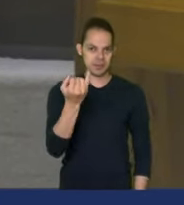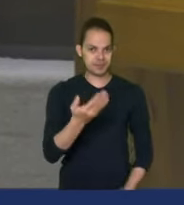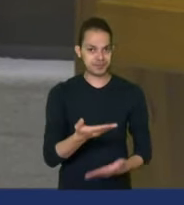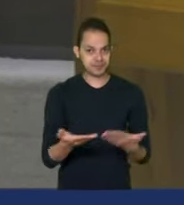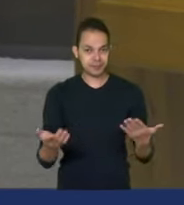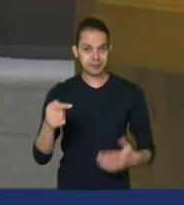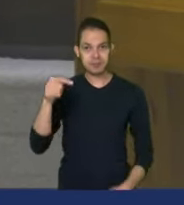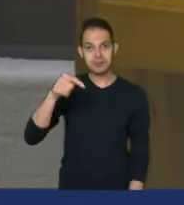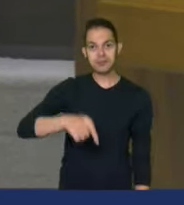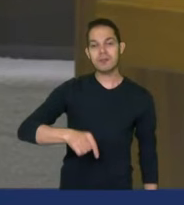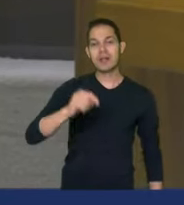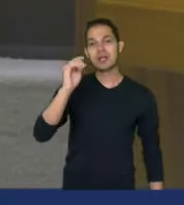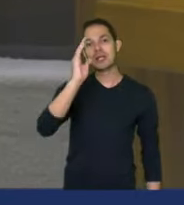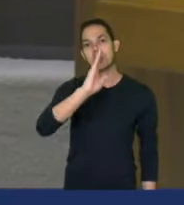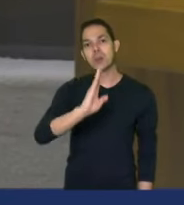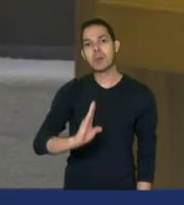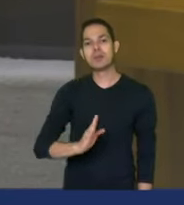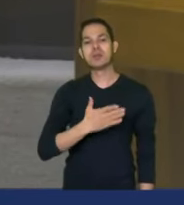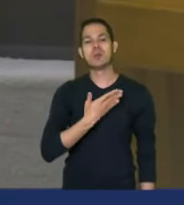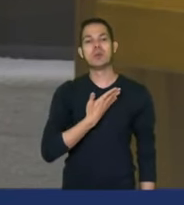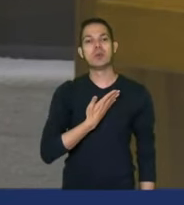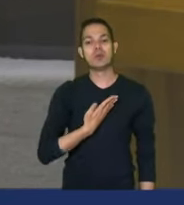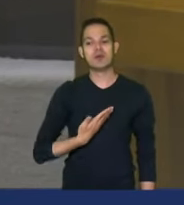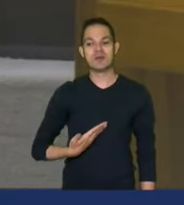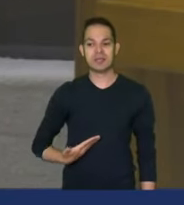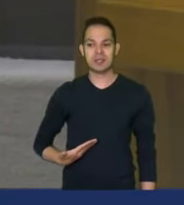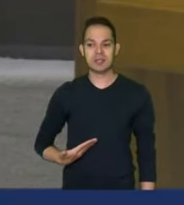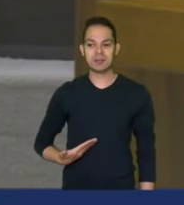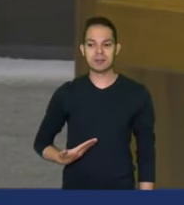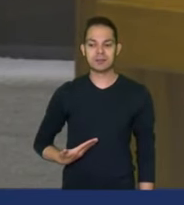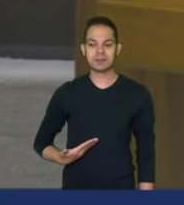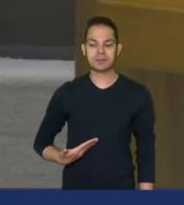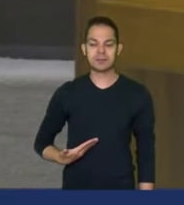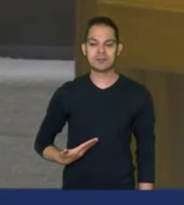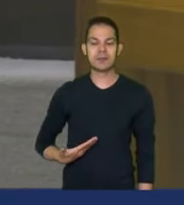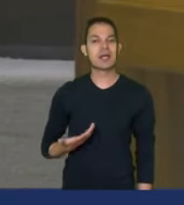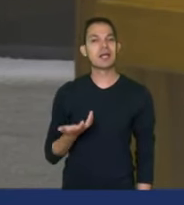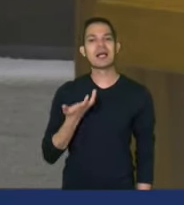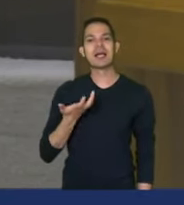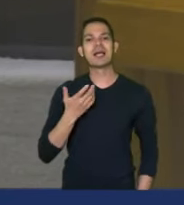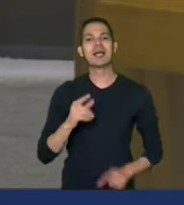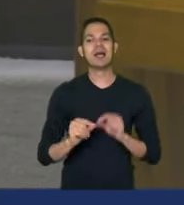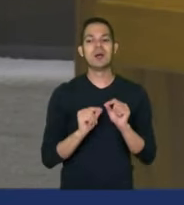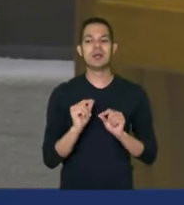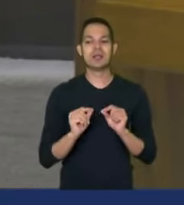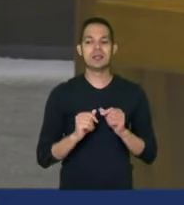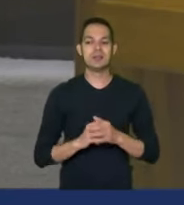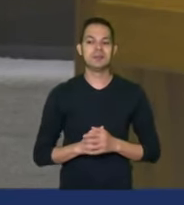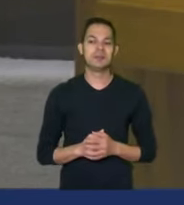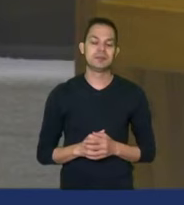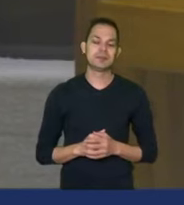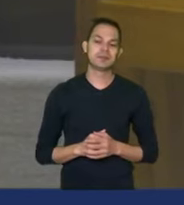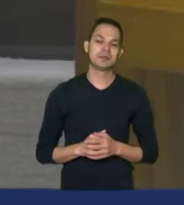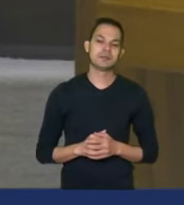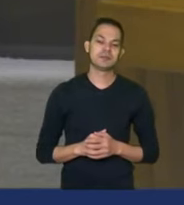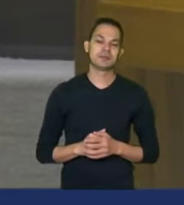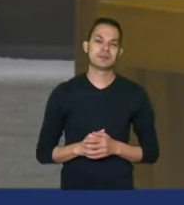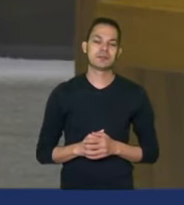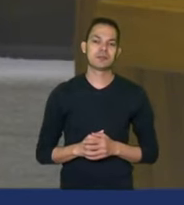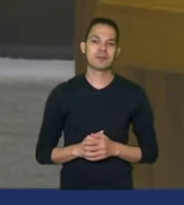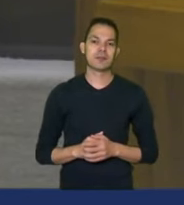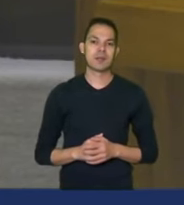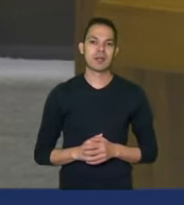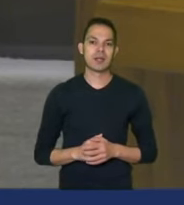Brasil, o que o governo quer fazer neste momento, um ataque direto ao